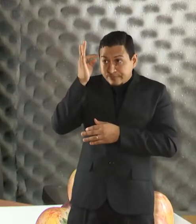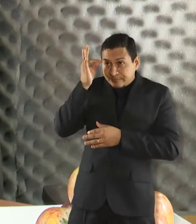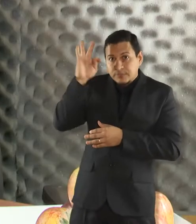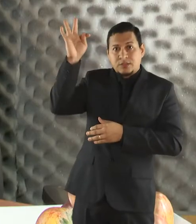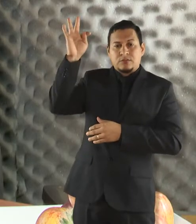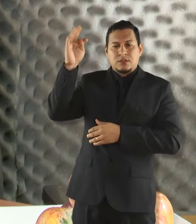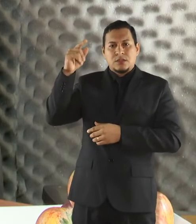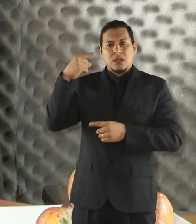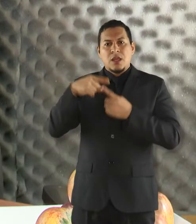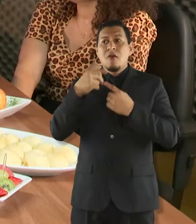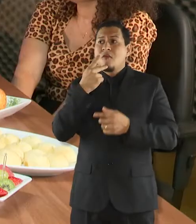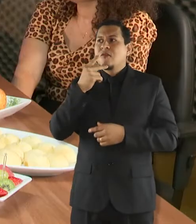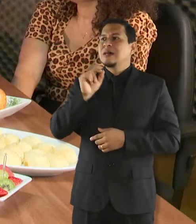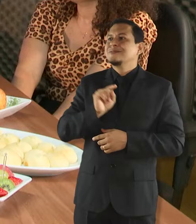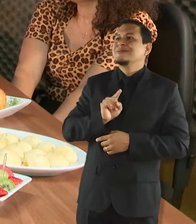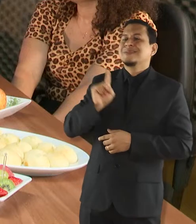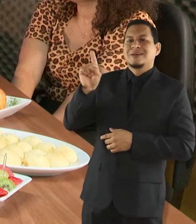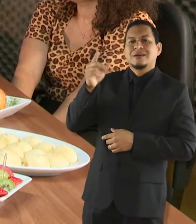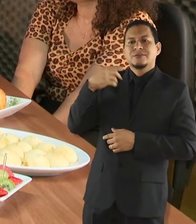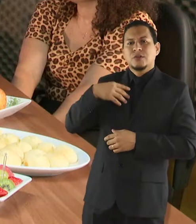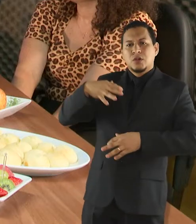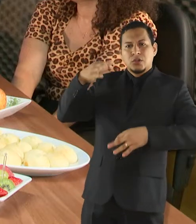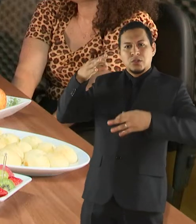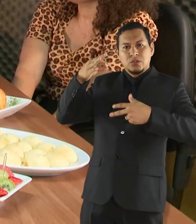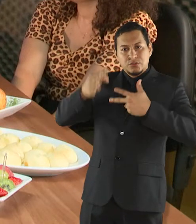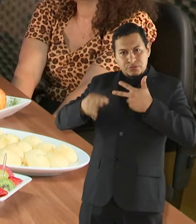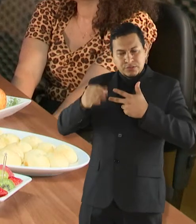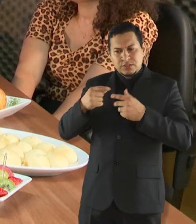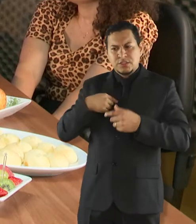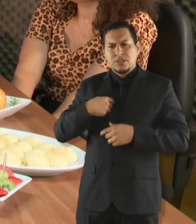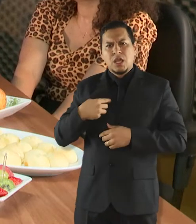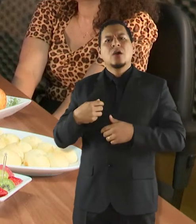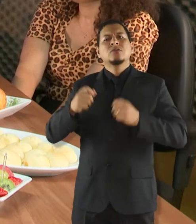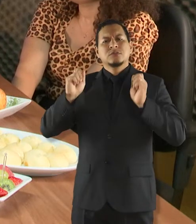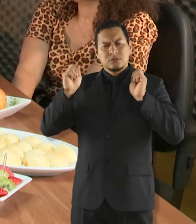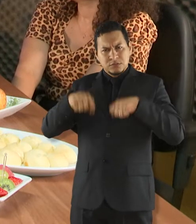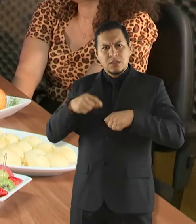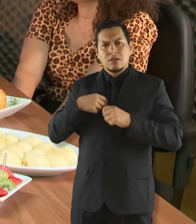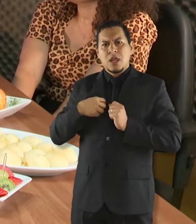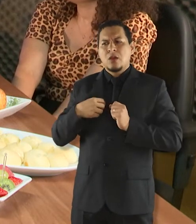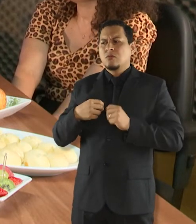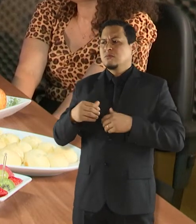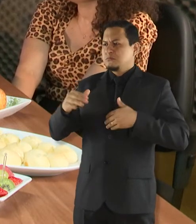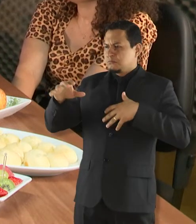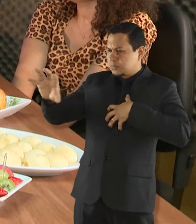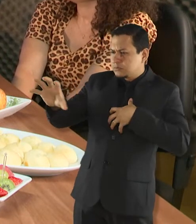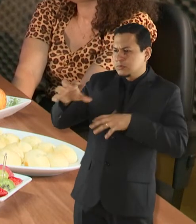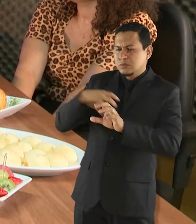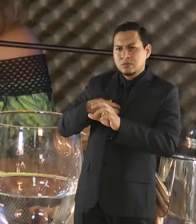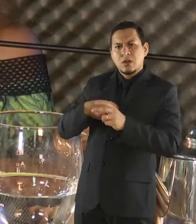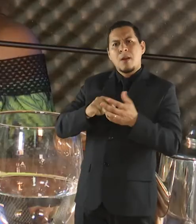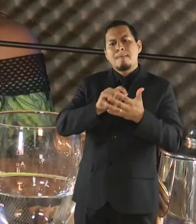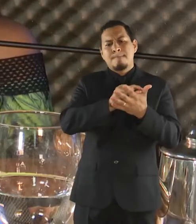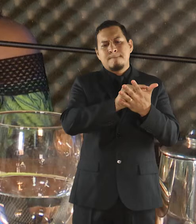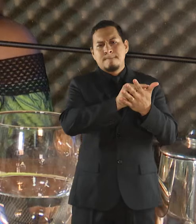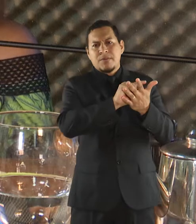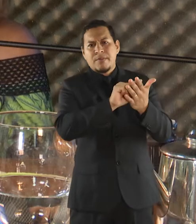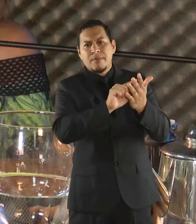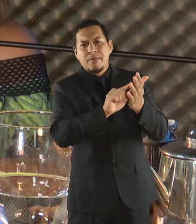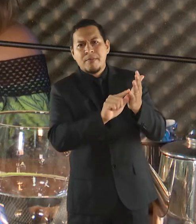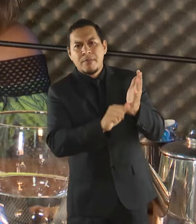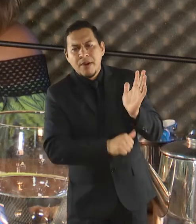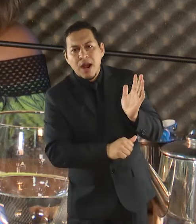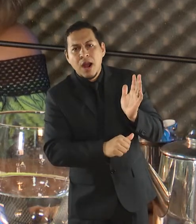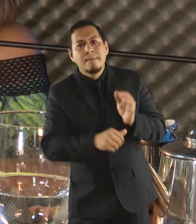muito lá no juizado que eu me importo com a Dona Maria, com a Dona Joana, com a Dona Nice, com a Dona...